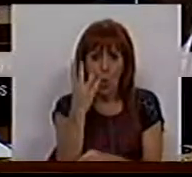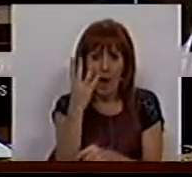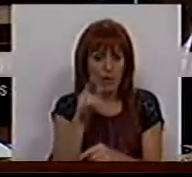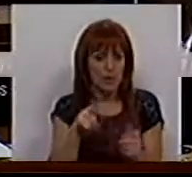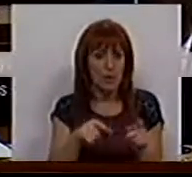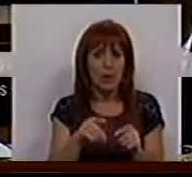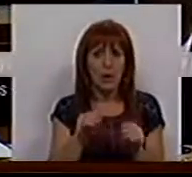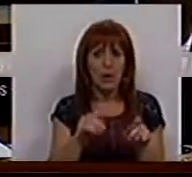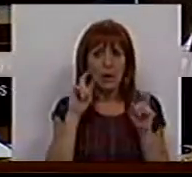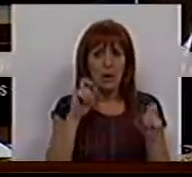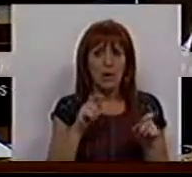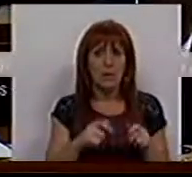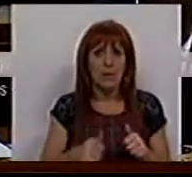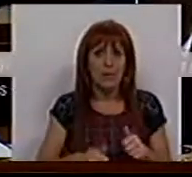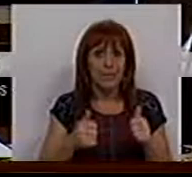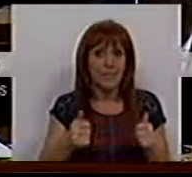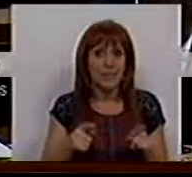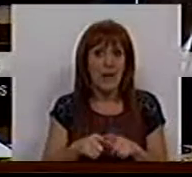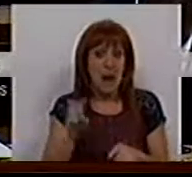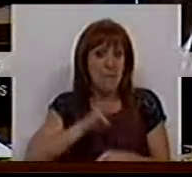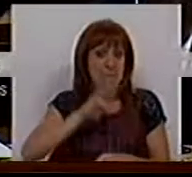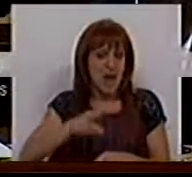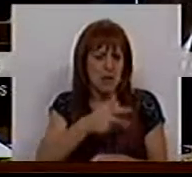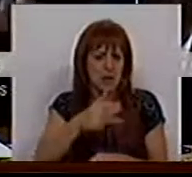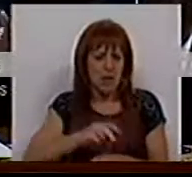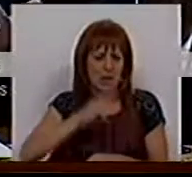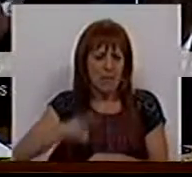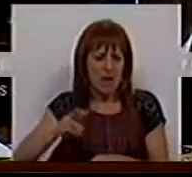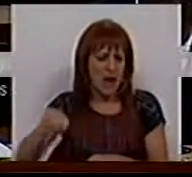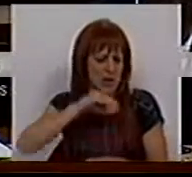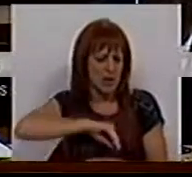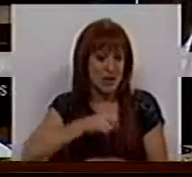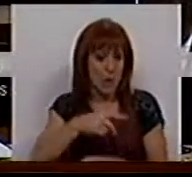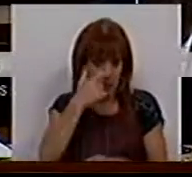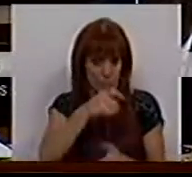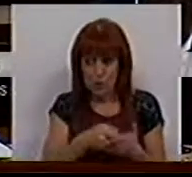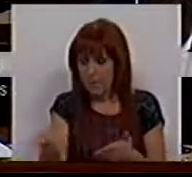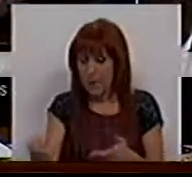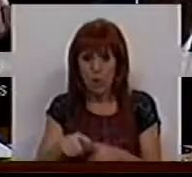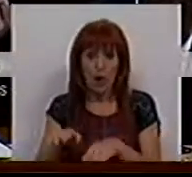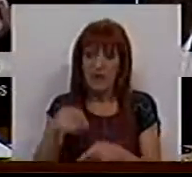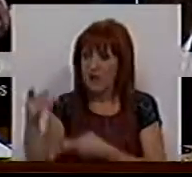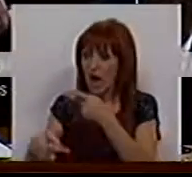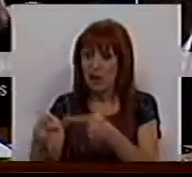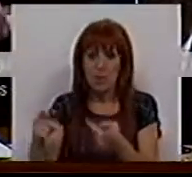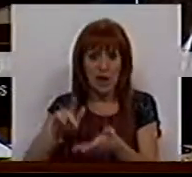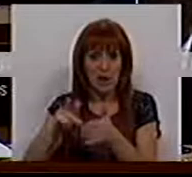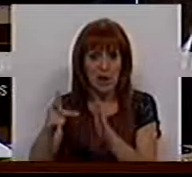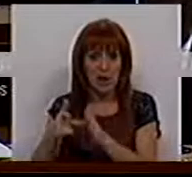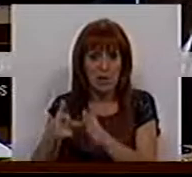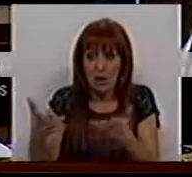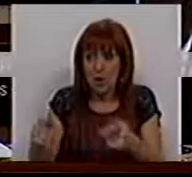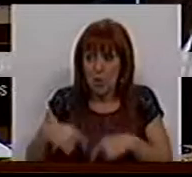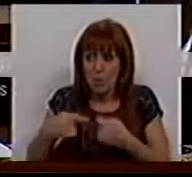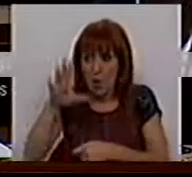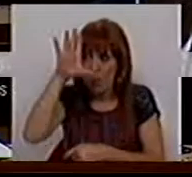auditoras que ganham, já agora preciso dizer-se, centenas de milhares de euros dos contribuintes para fazer análises técnicas que